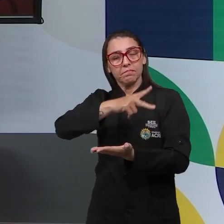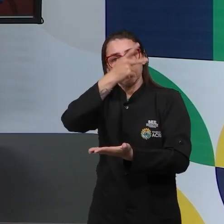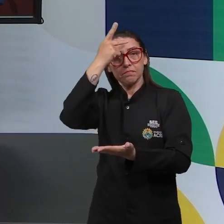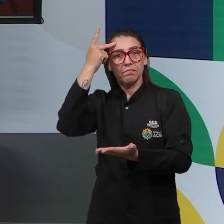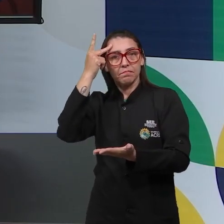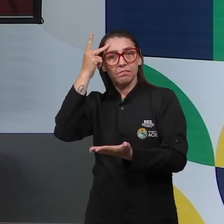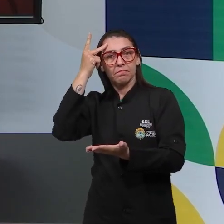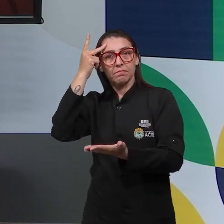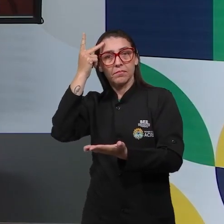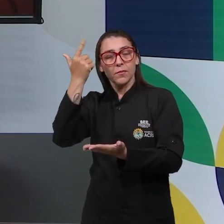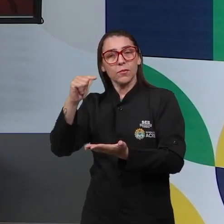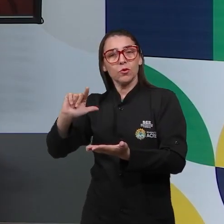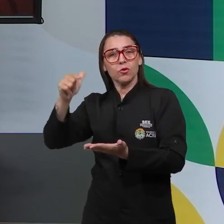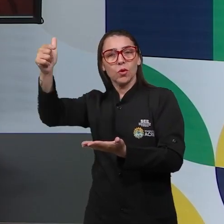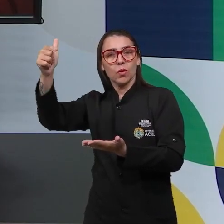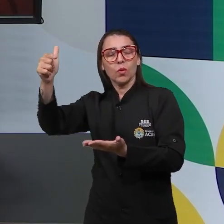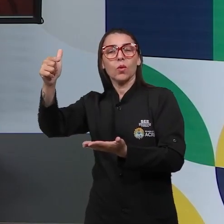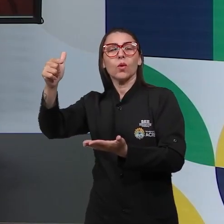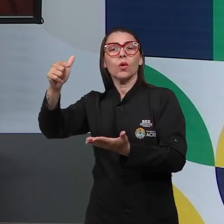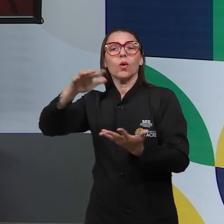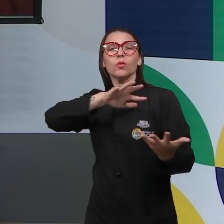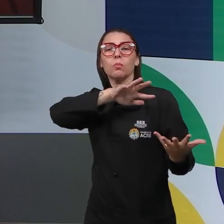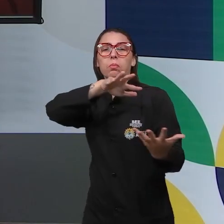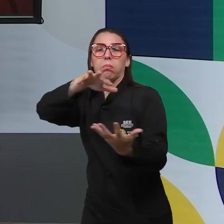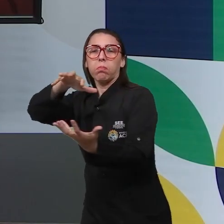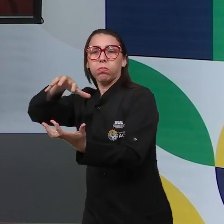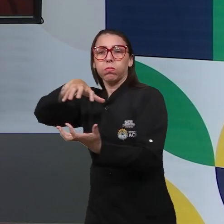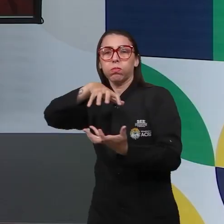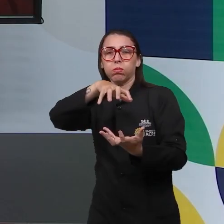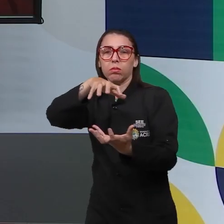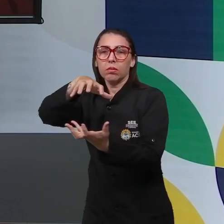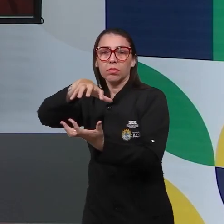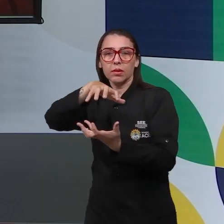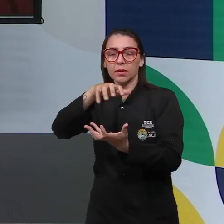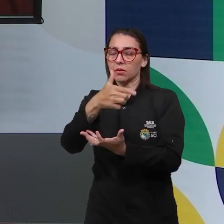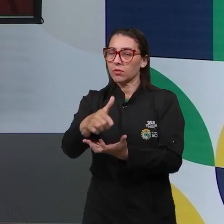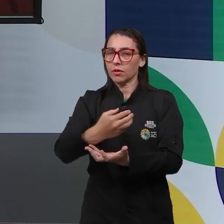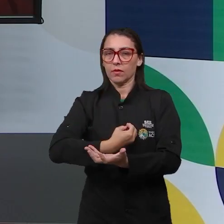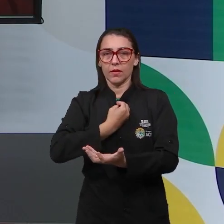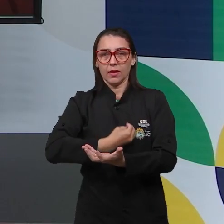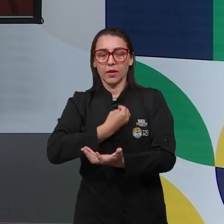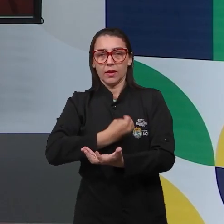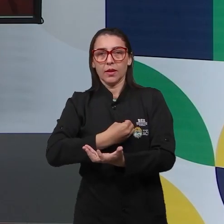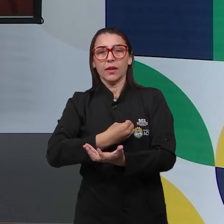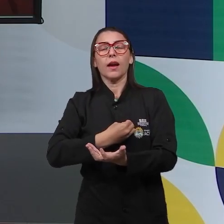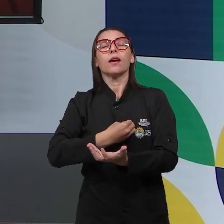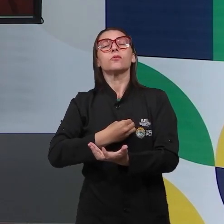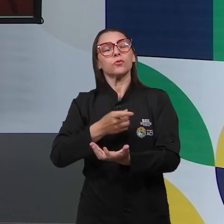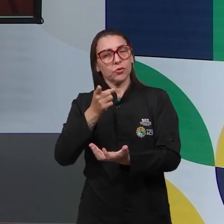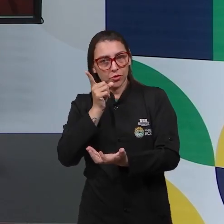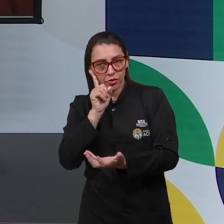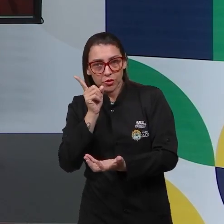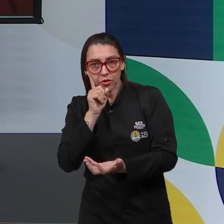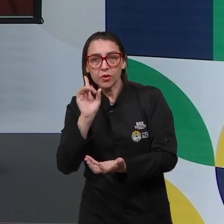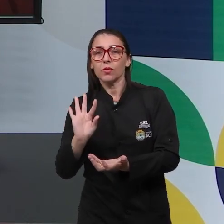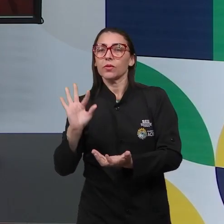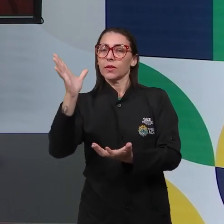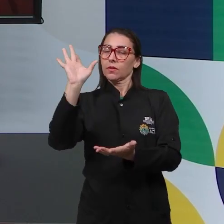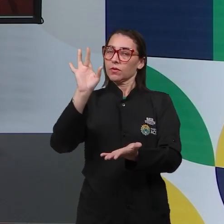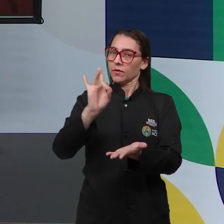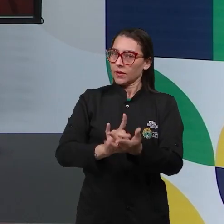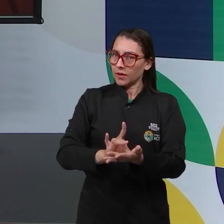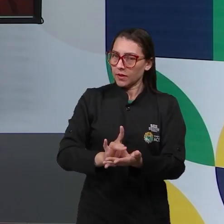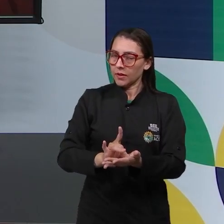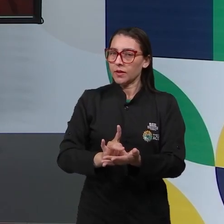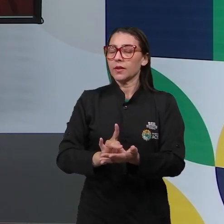veio de Marte, um país, ou um planeta sem vida, perdão. São fatos que são do cotidiano, de histórias